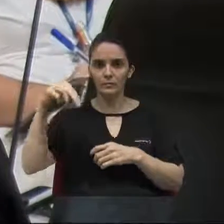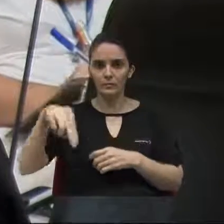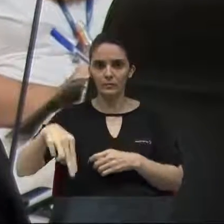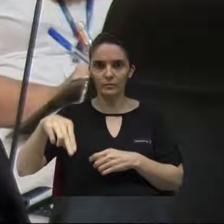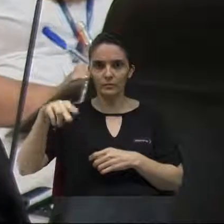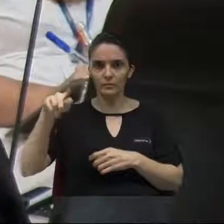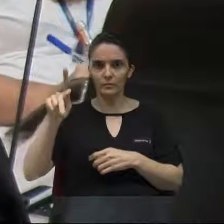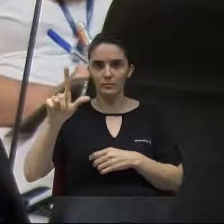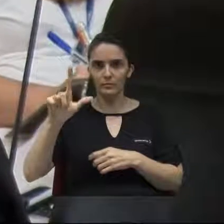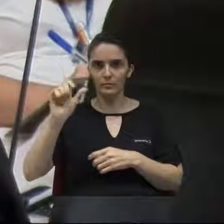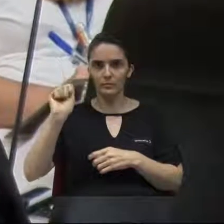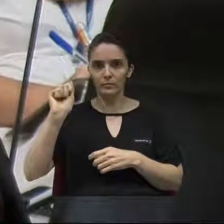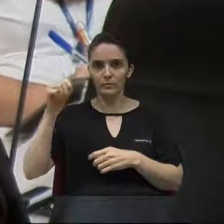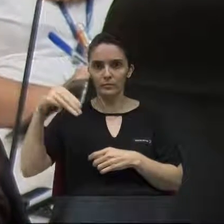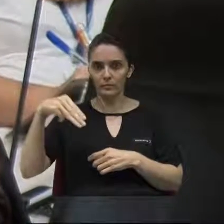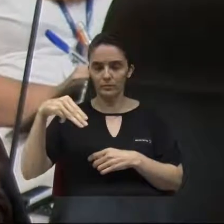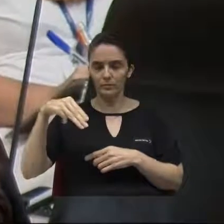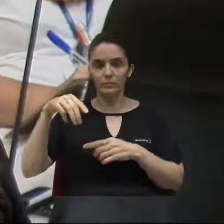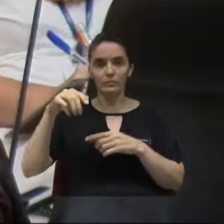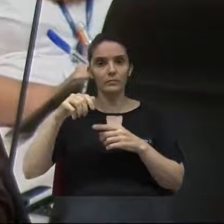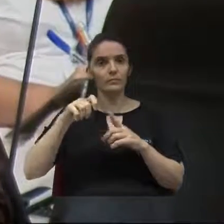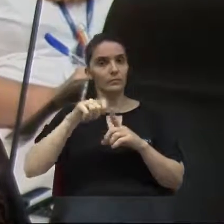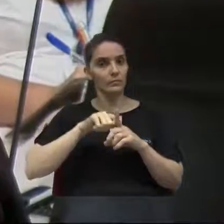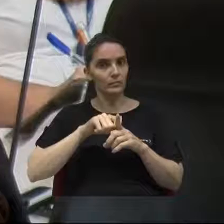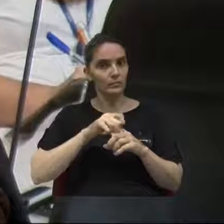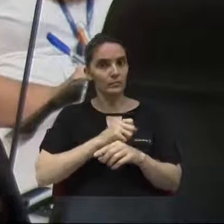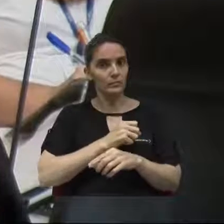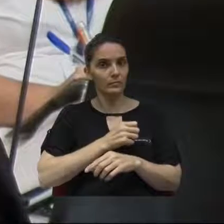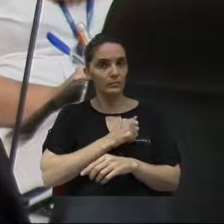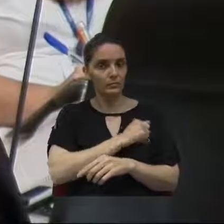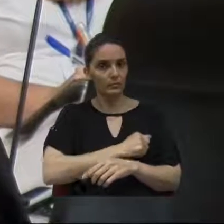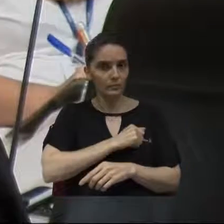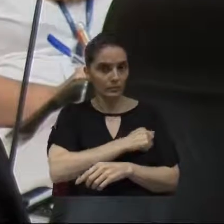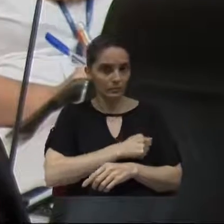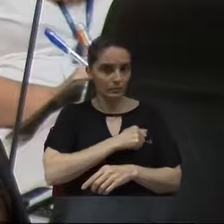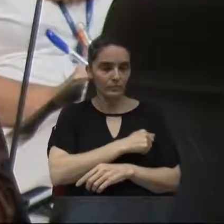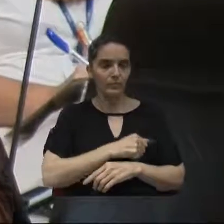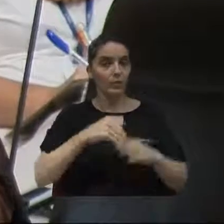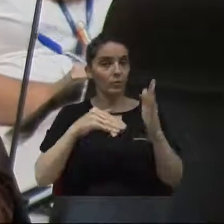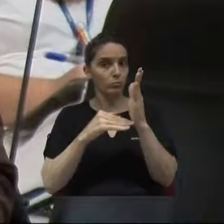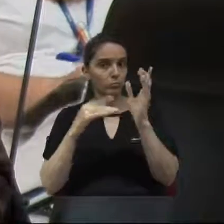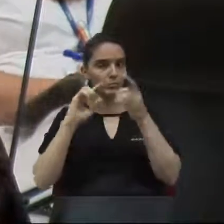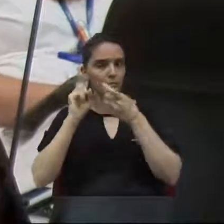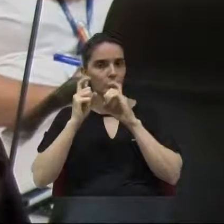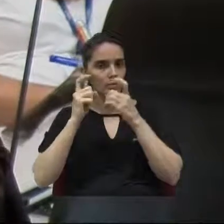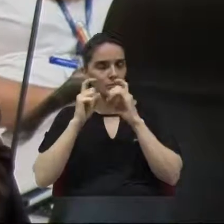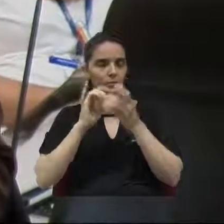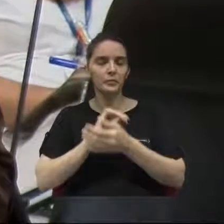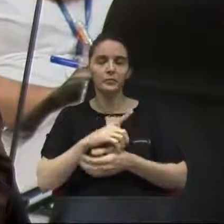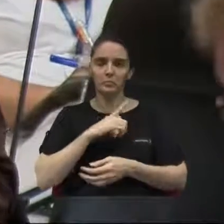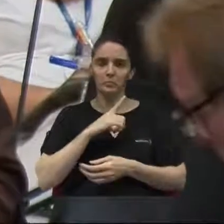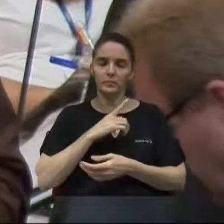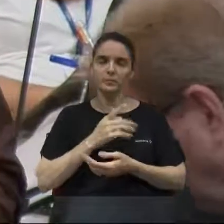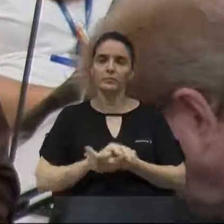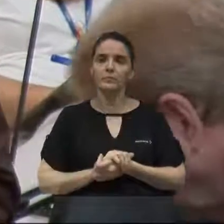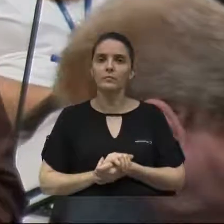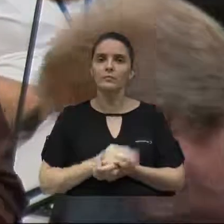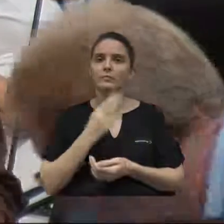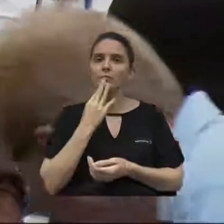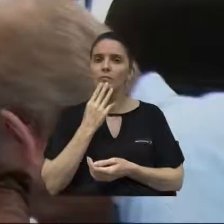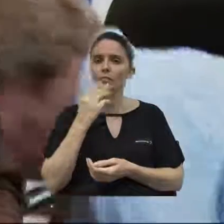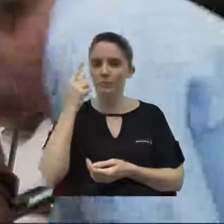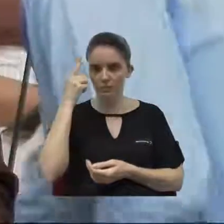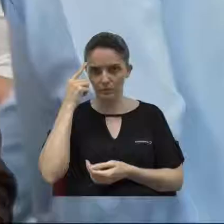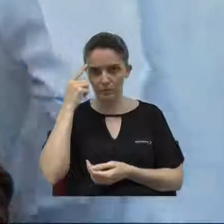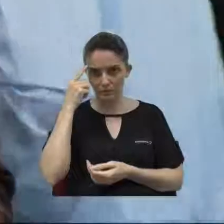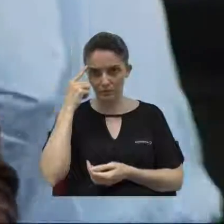realizada em agosto. Né? A última reunião do Complan foi realizada em agosto. Então, eu acredito que